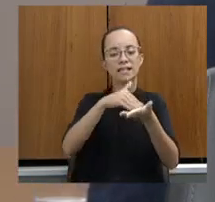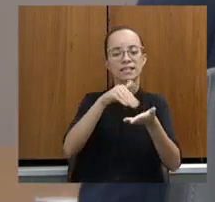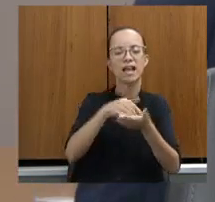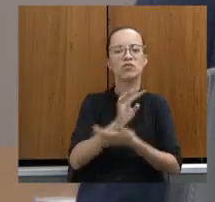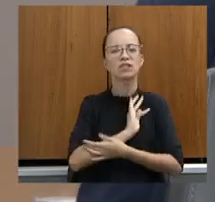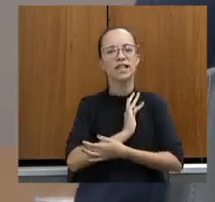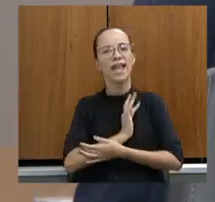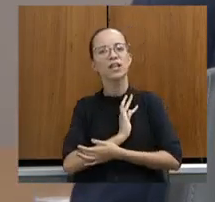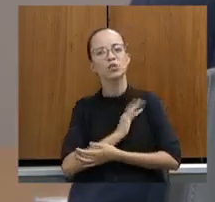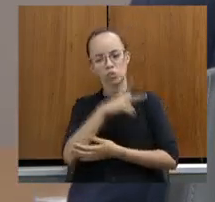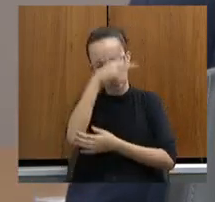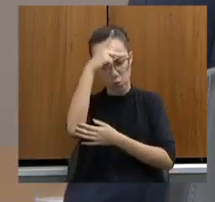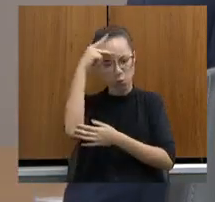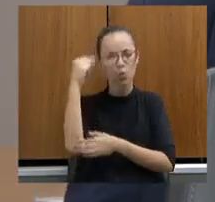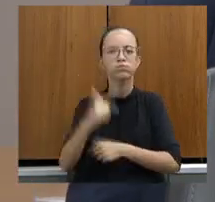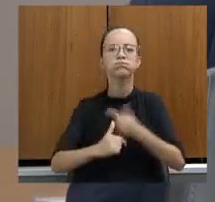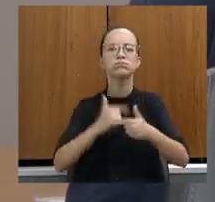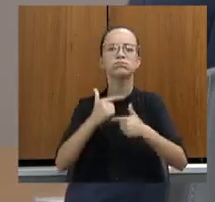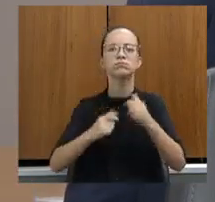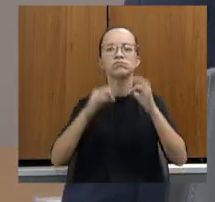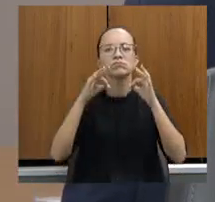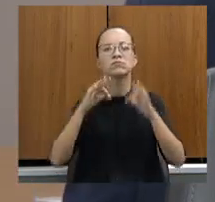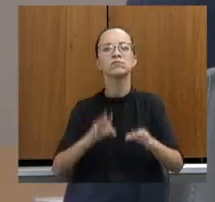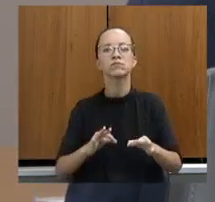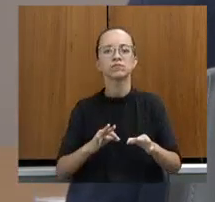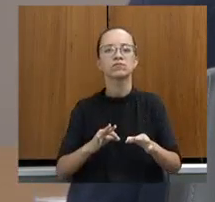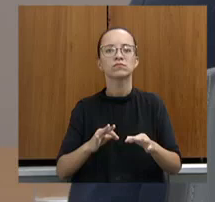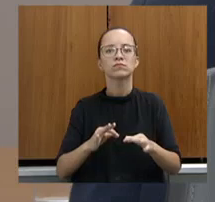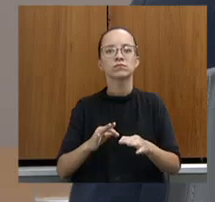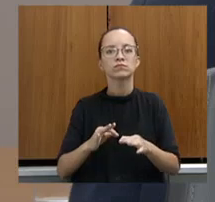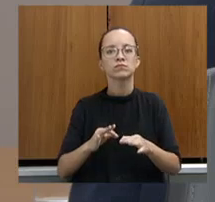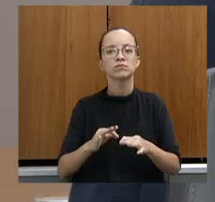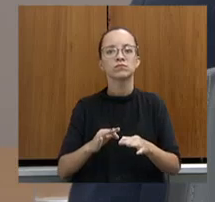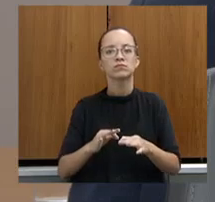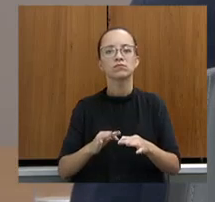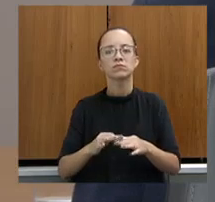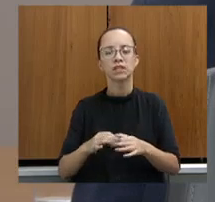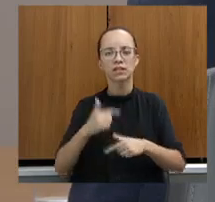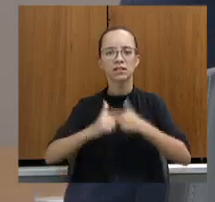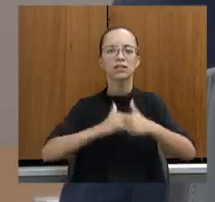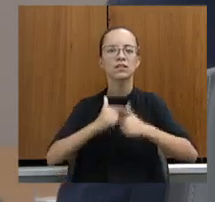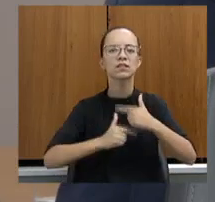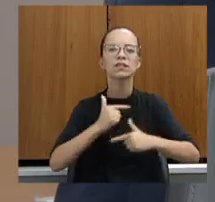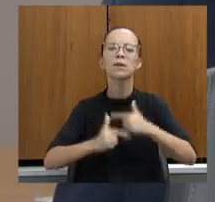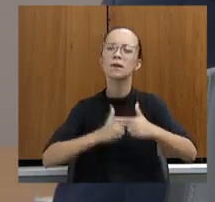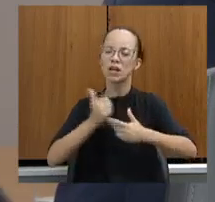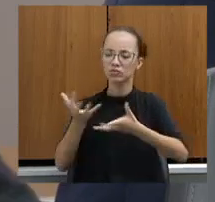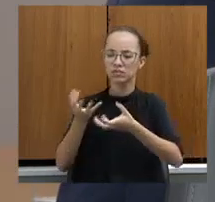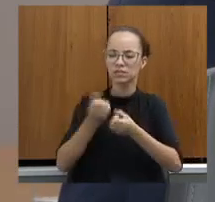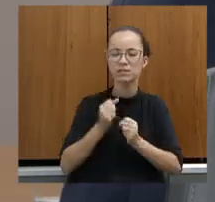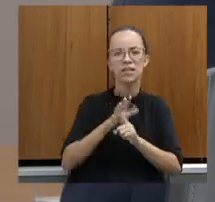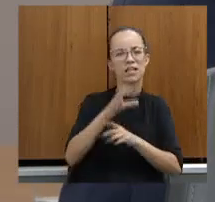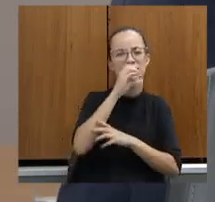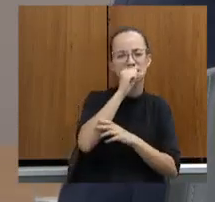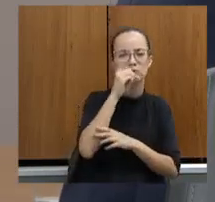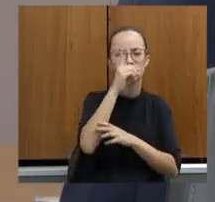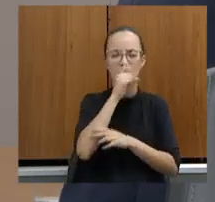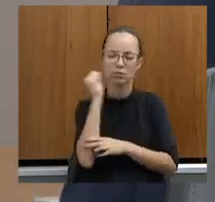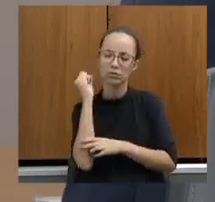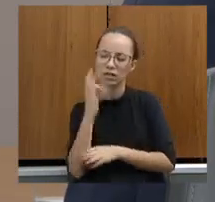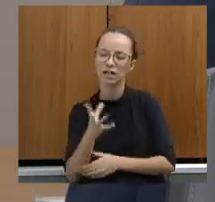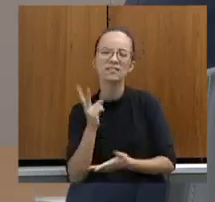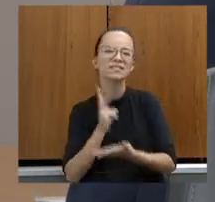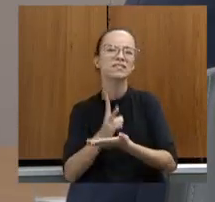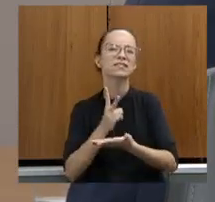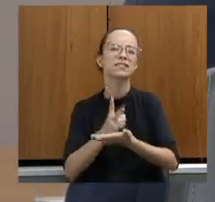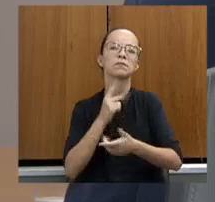técnicos dedicados né comprometidos senhora e sem dia para né para poder atender sábado domingo madrugada sempre